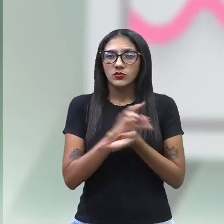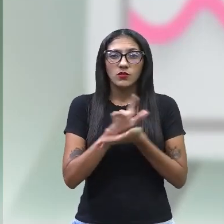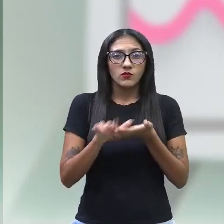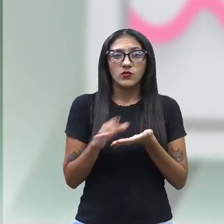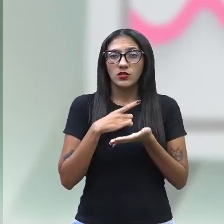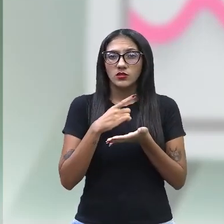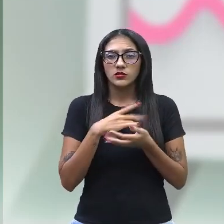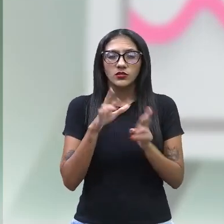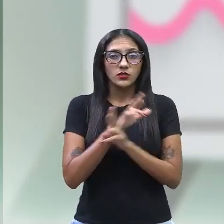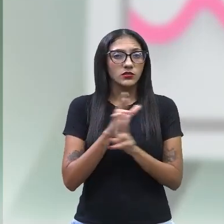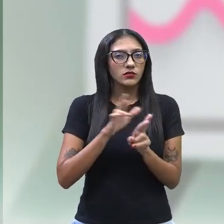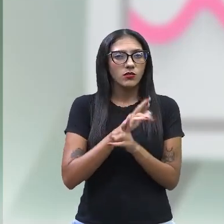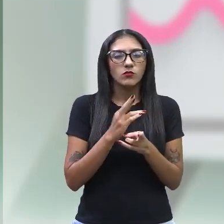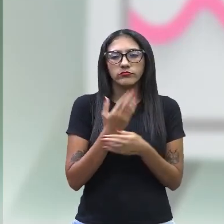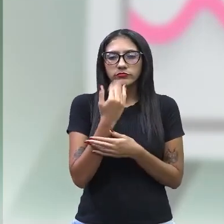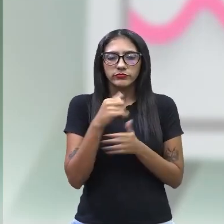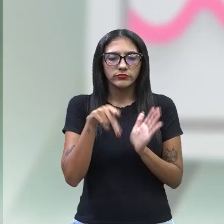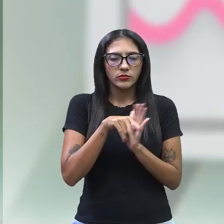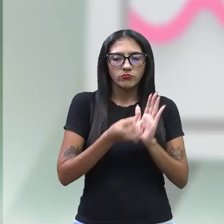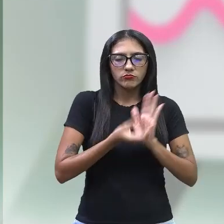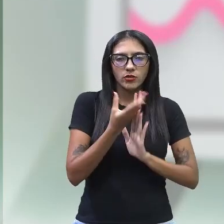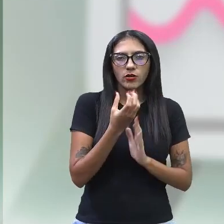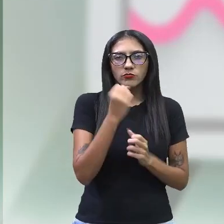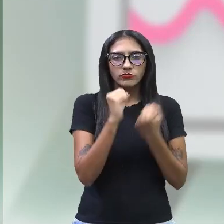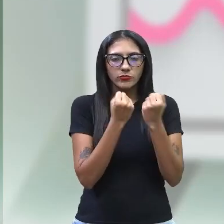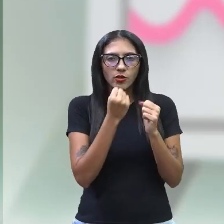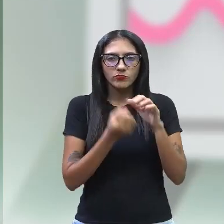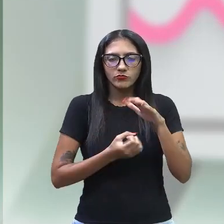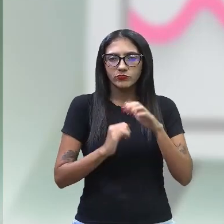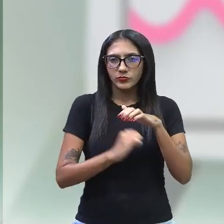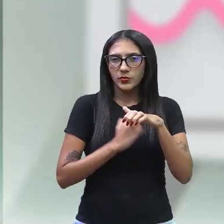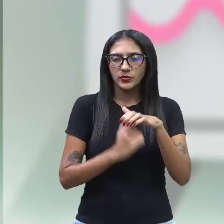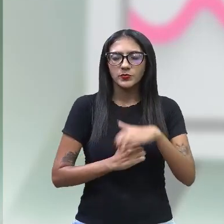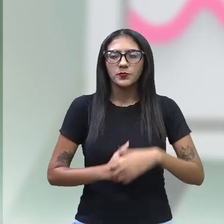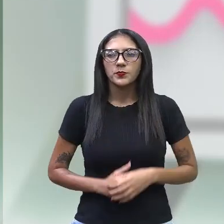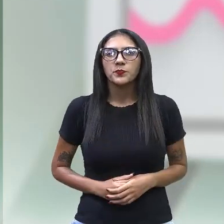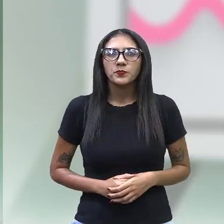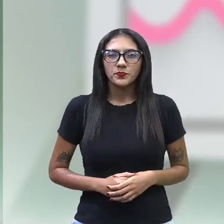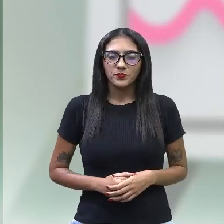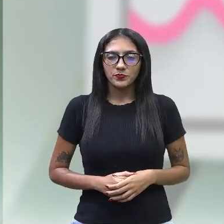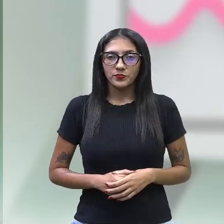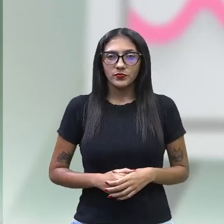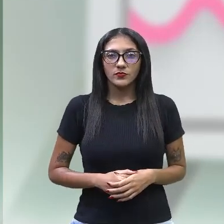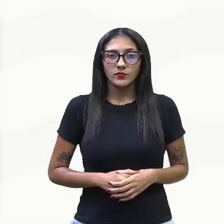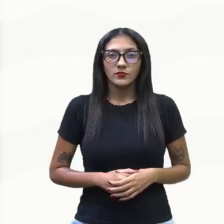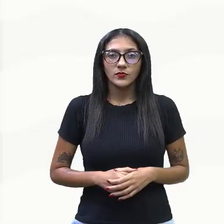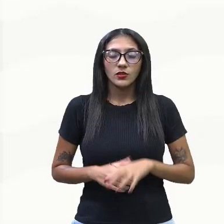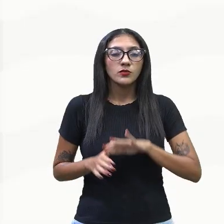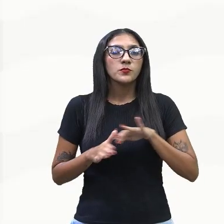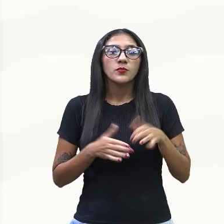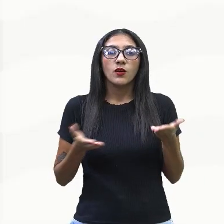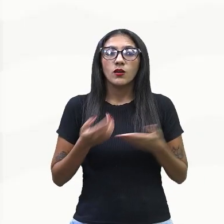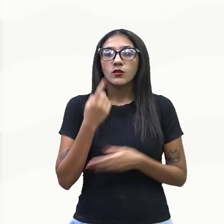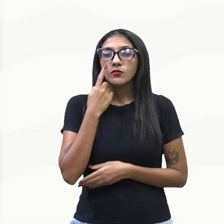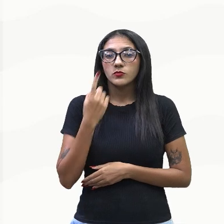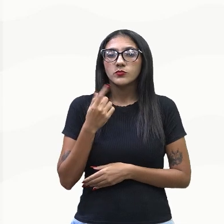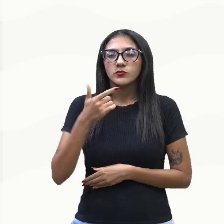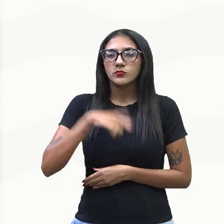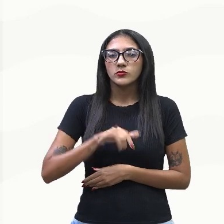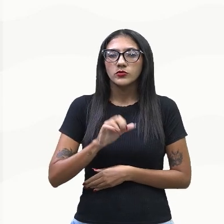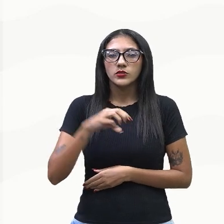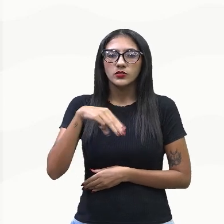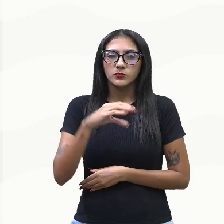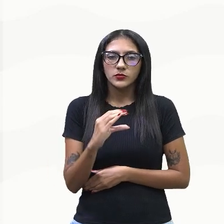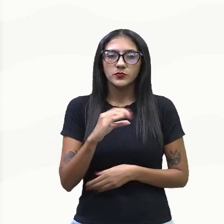na alimentação industrializada, tem que ter bastante cuidado, ok? Bom, voltemos aqui para entendermos mais sobre o